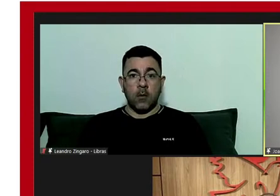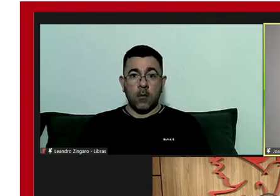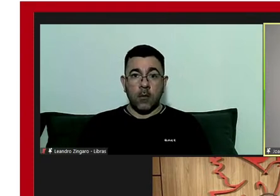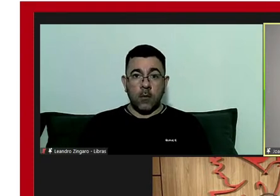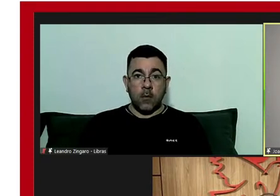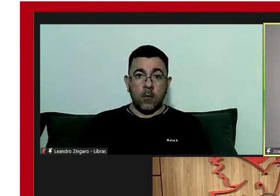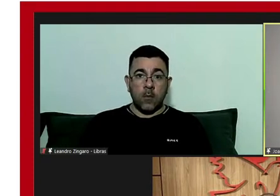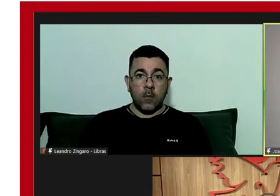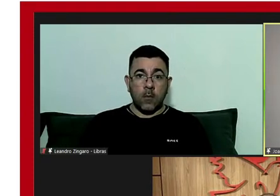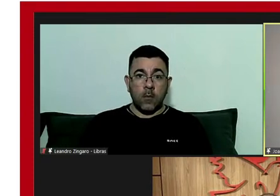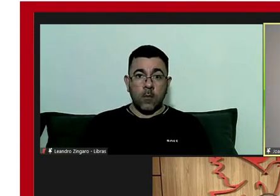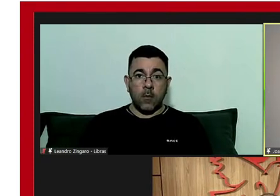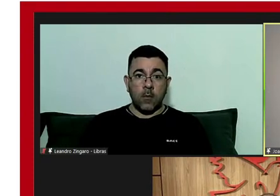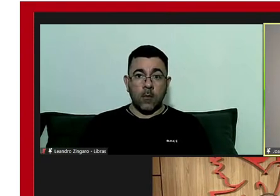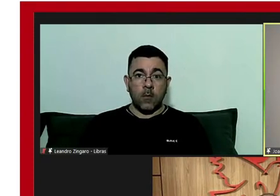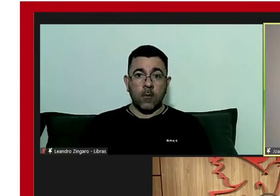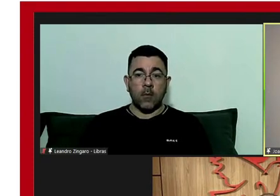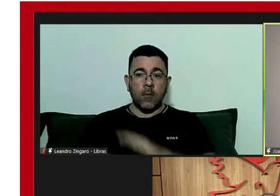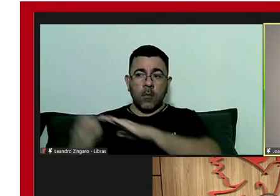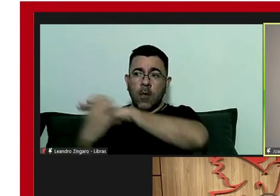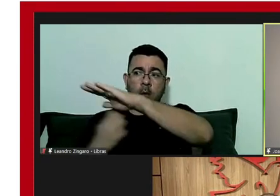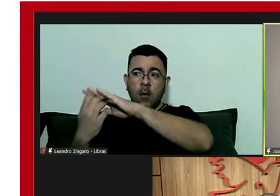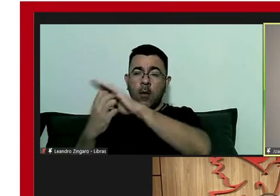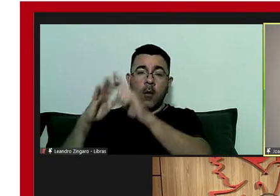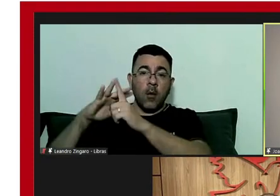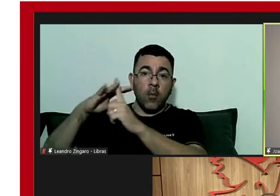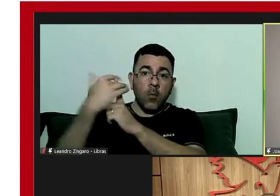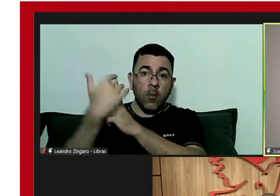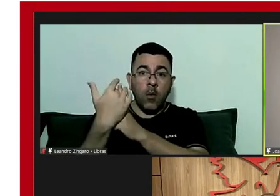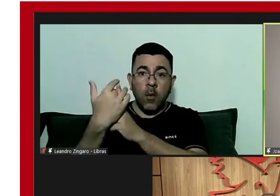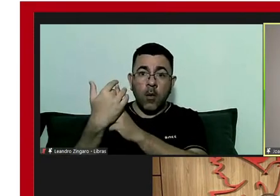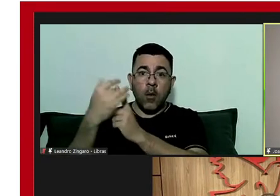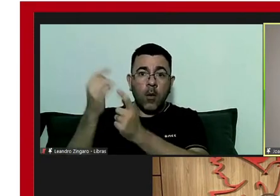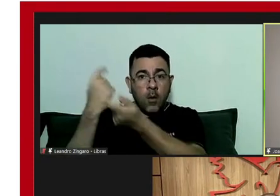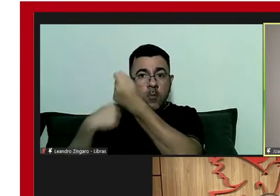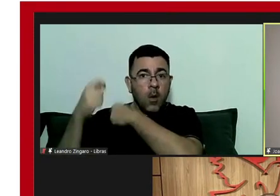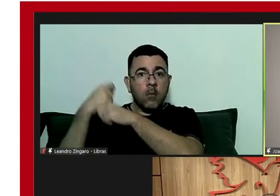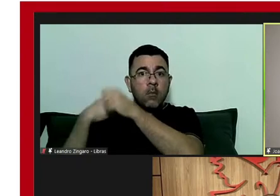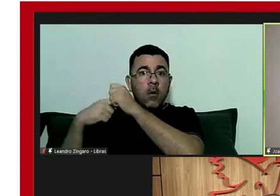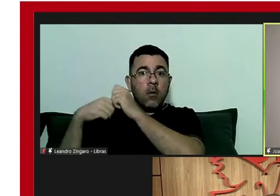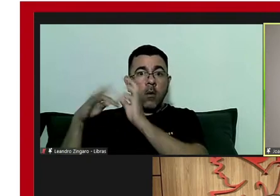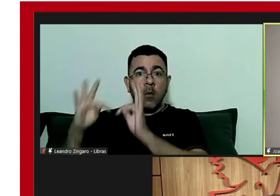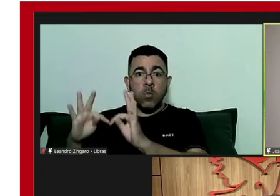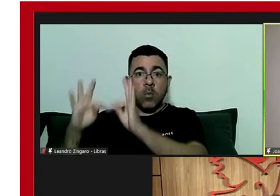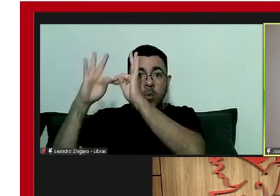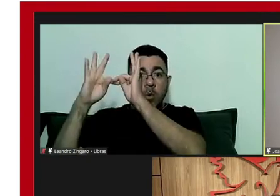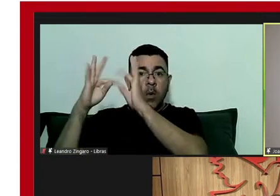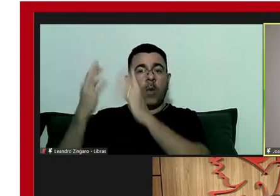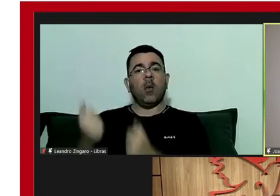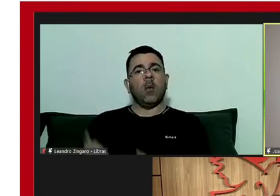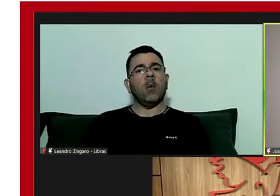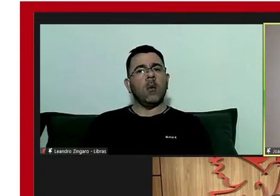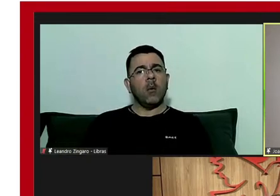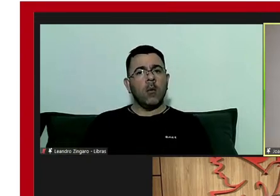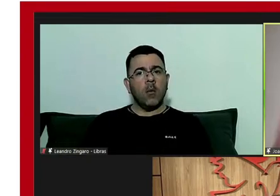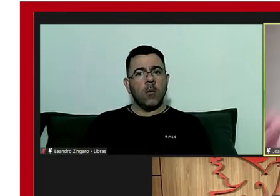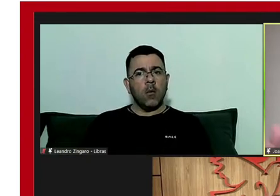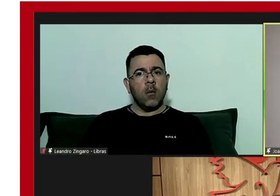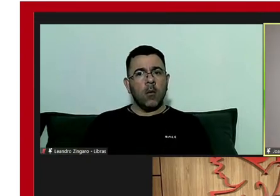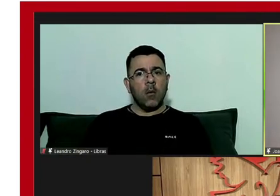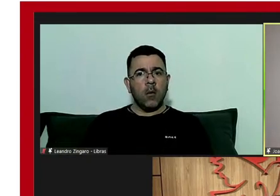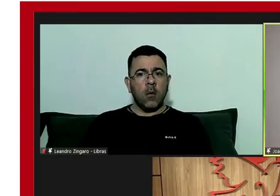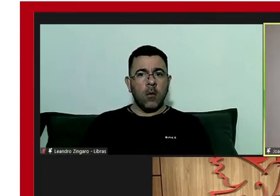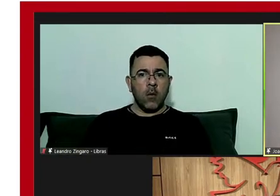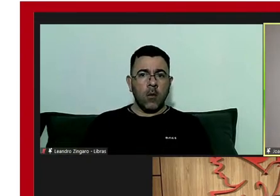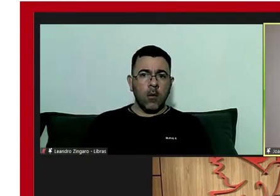um uma organização social que é o núcleo de gestão do porto digital que é o qu se apresenta com P digital é um os que